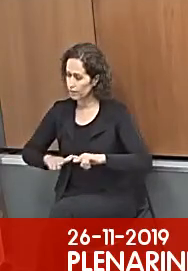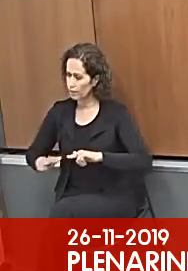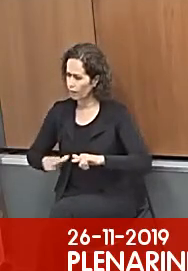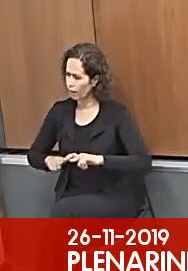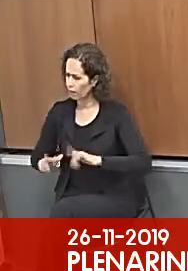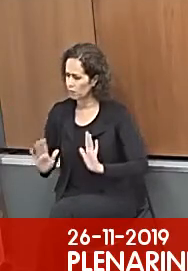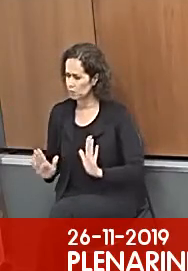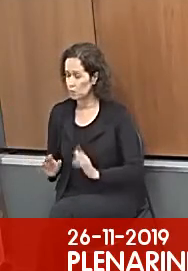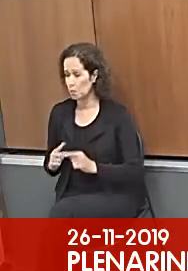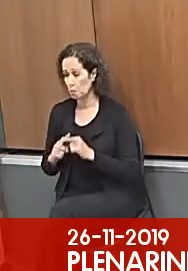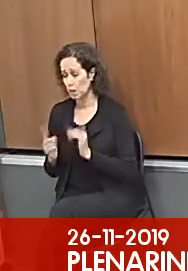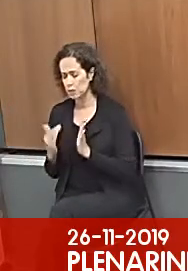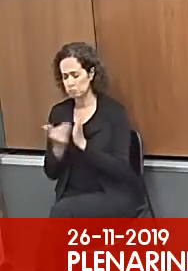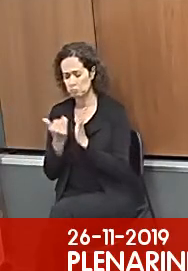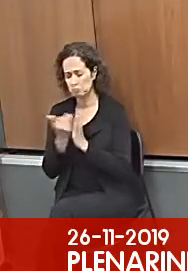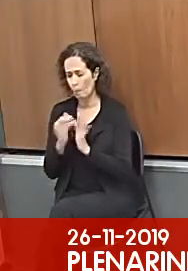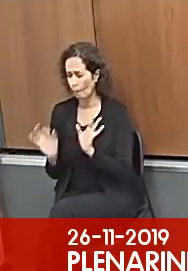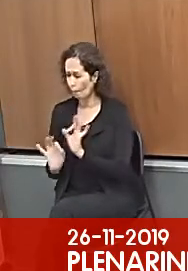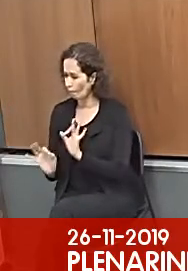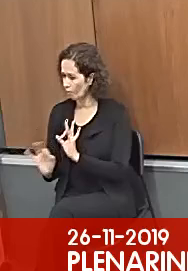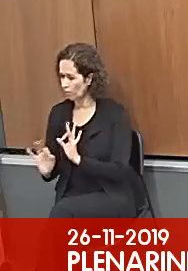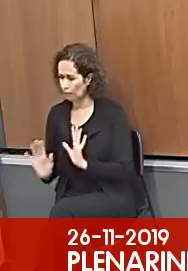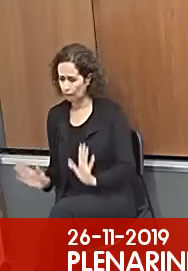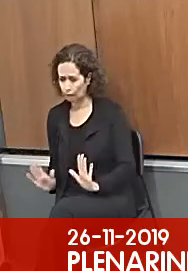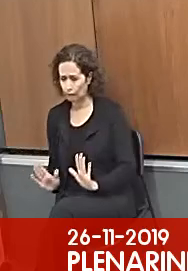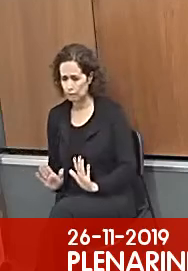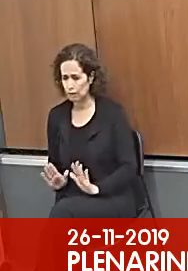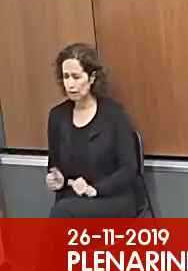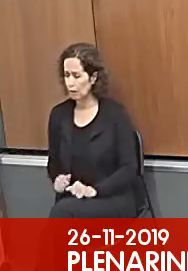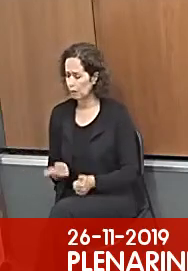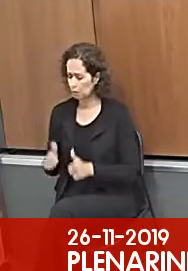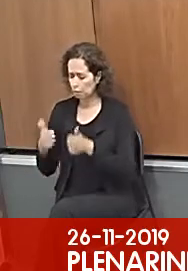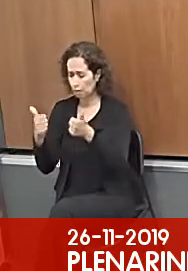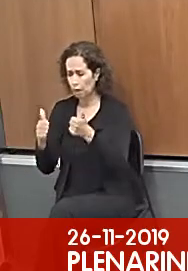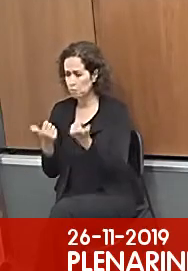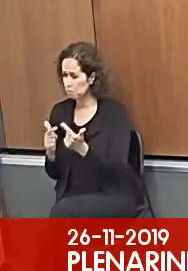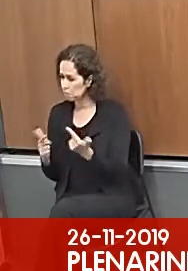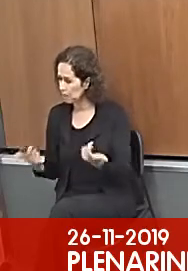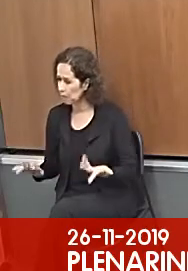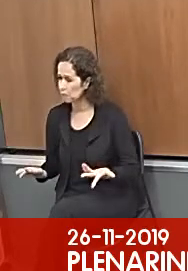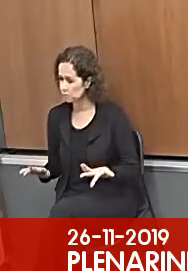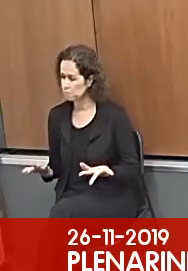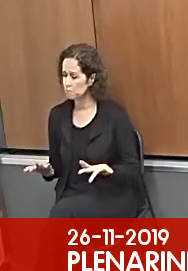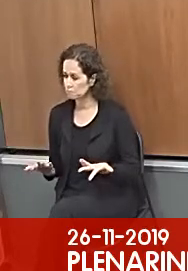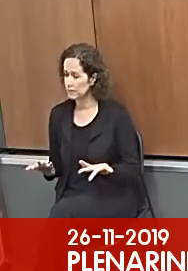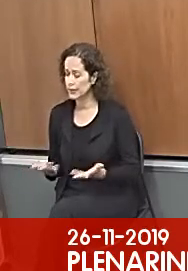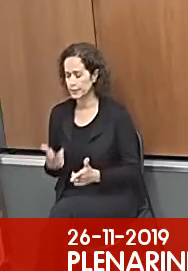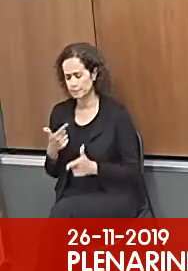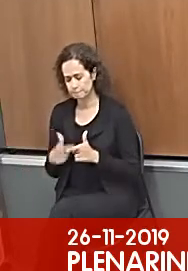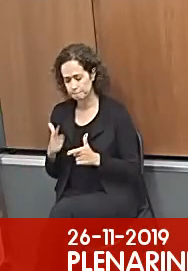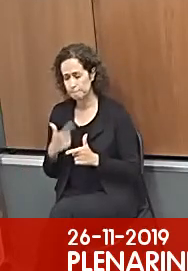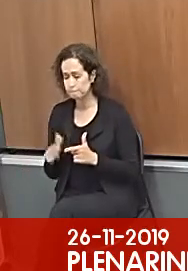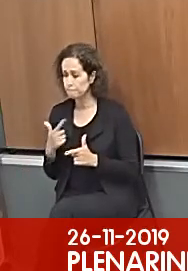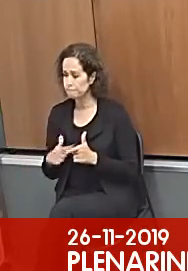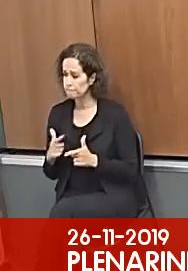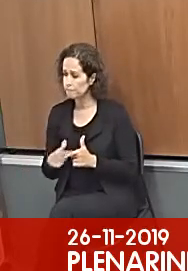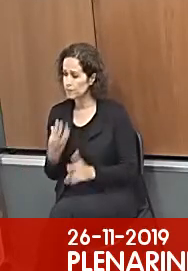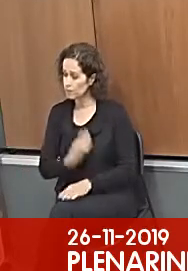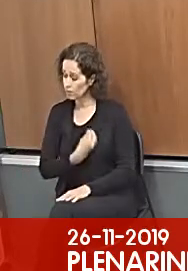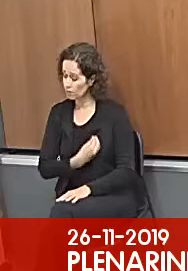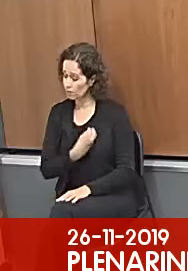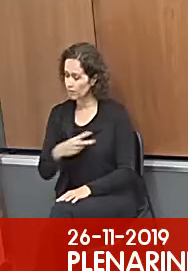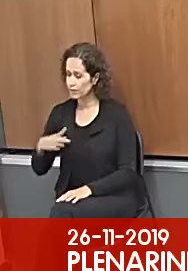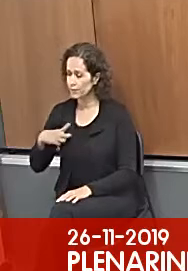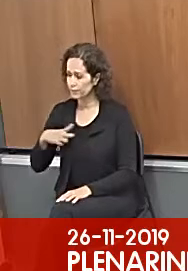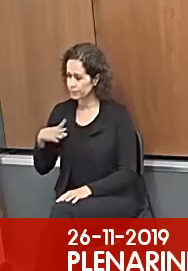tem promoção, não tem uma melhor qualificação. Ele tem um problema grande na sua vida